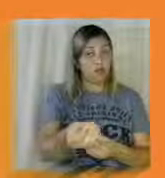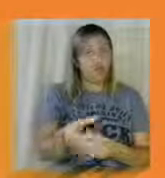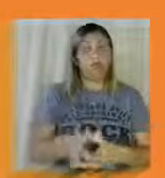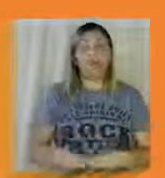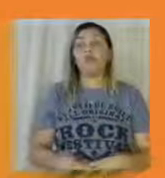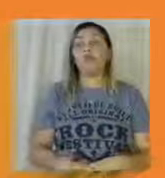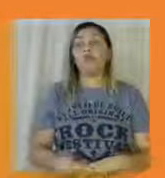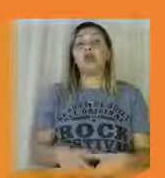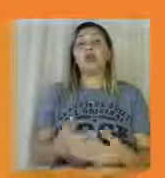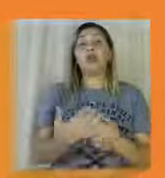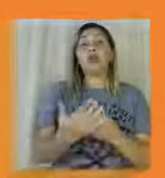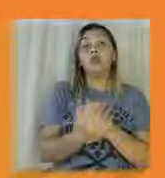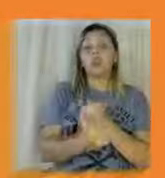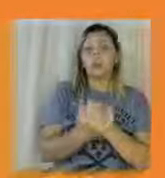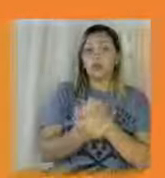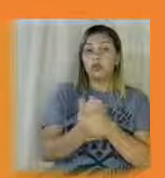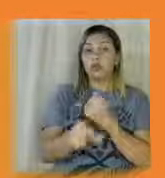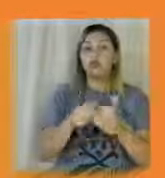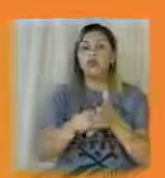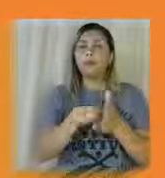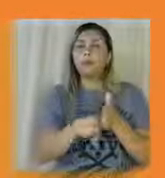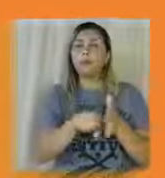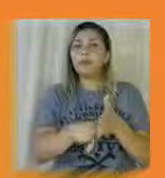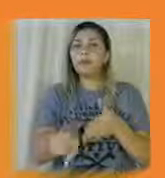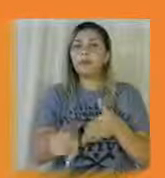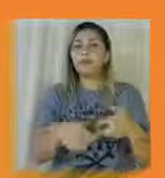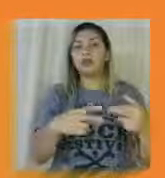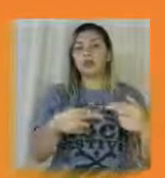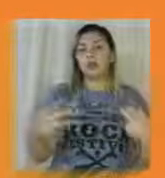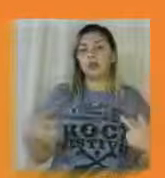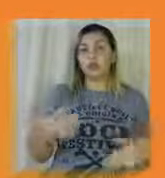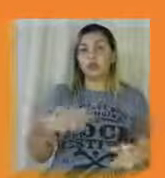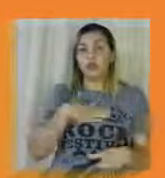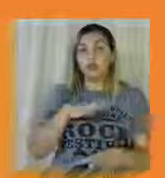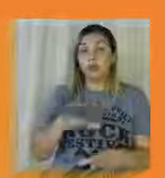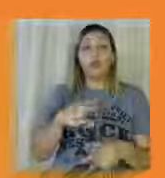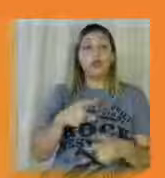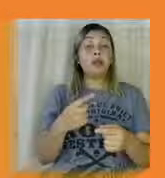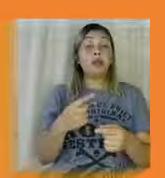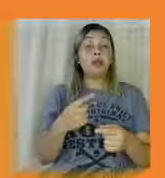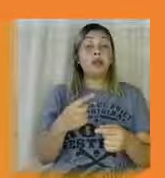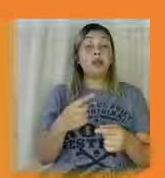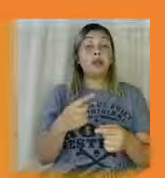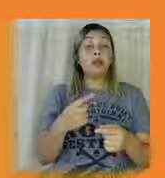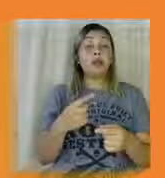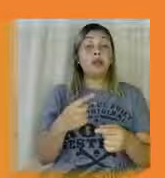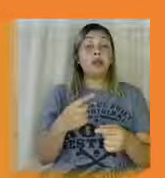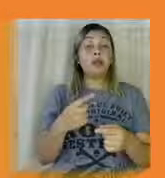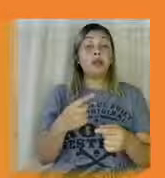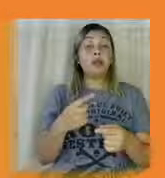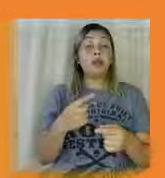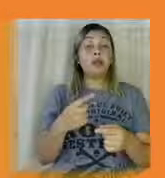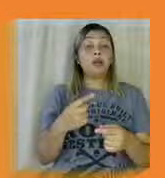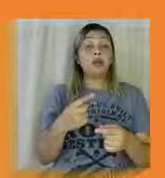Quando ela me chama e ficam perguntando as coisas a mim, principalmente ouvinte quando chega, ai meu Deus,